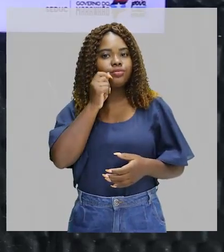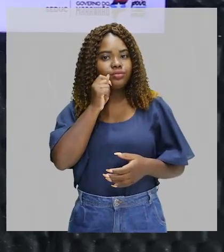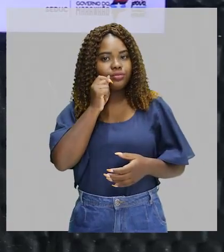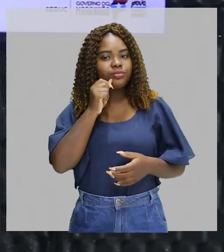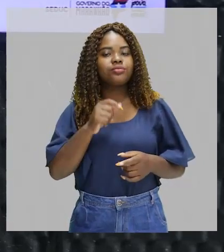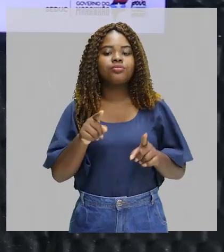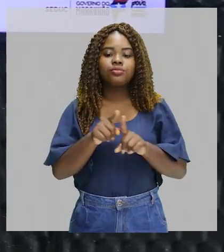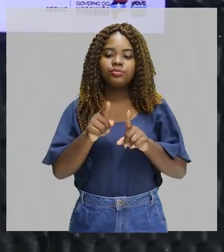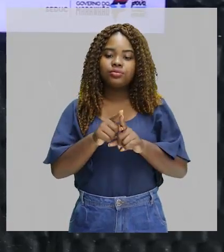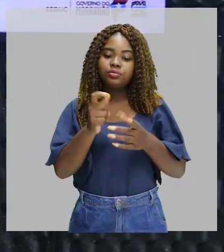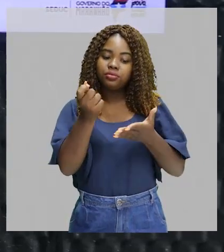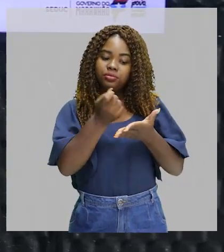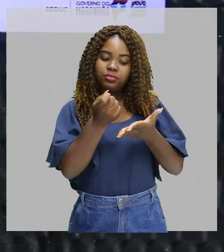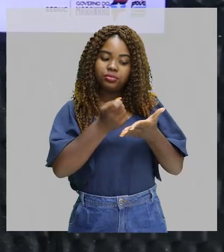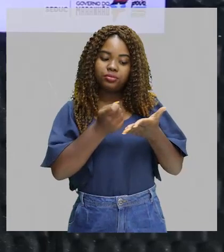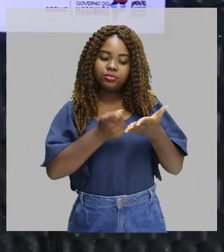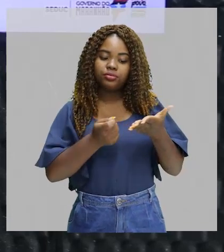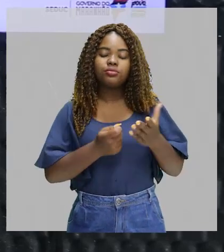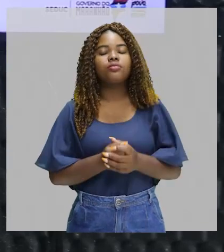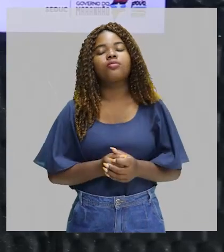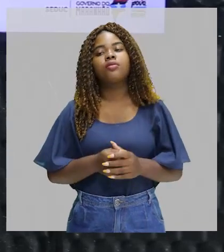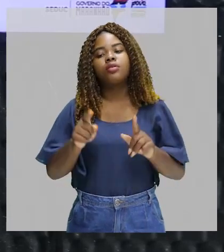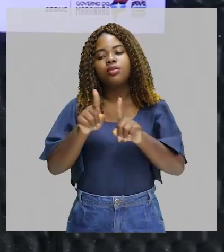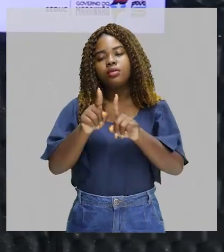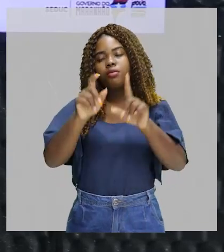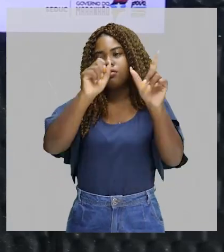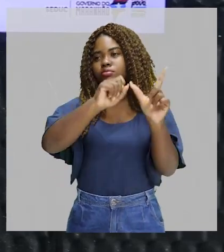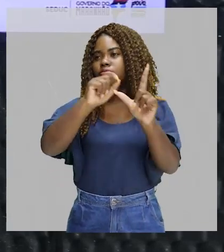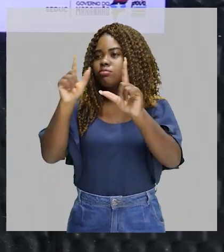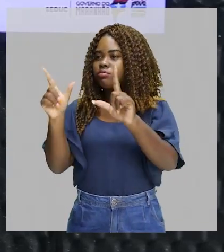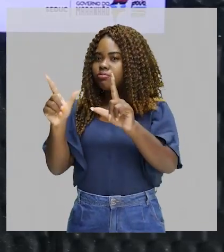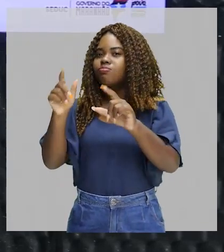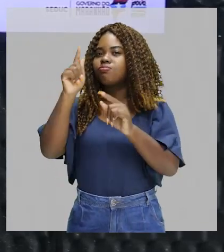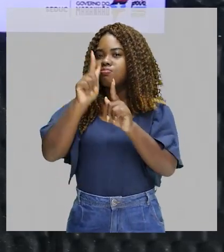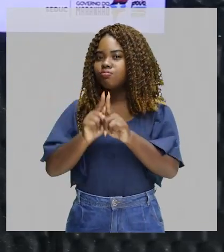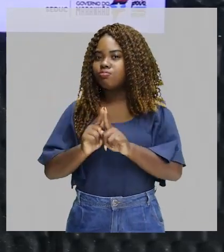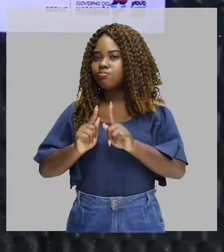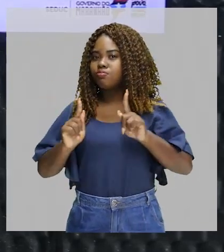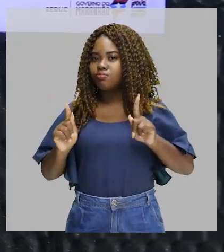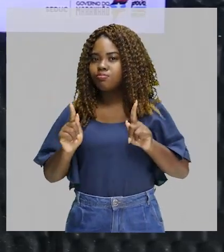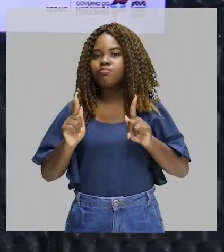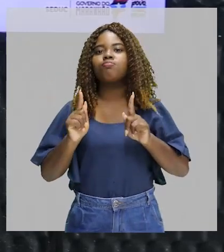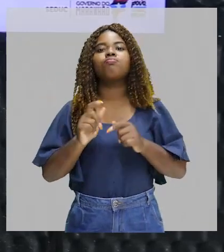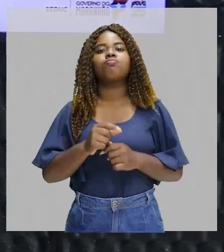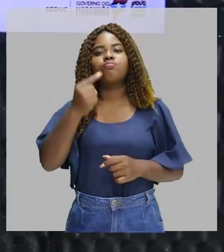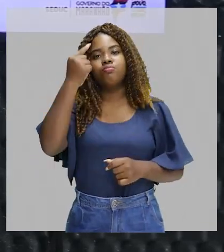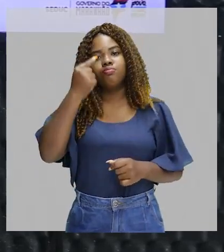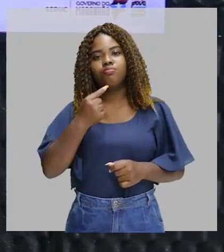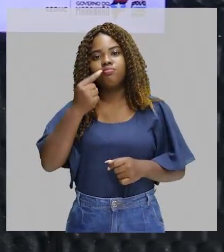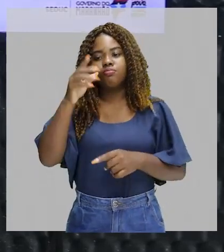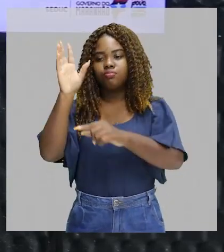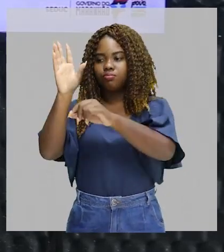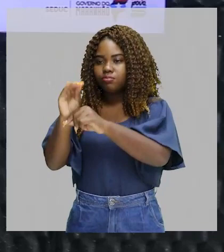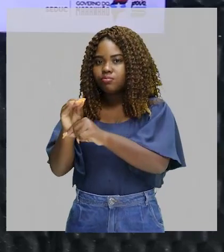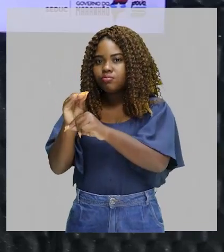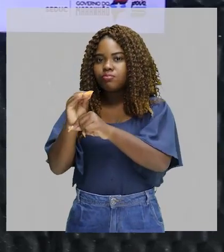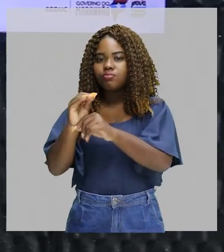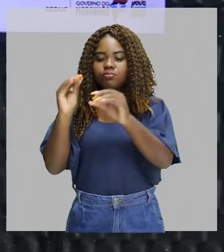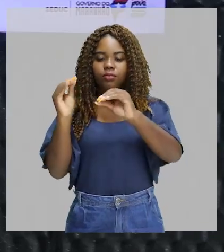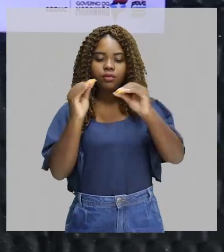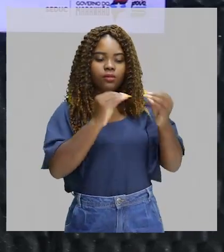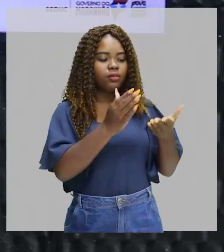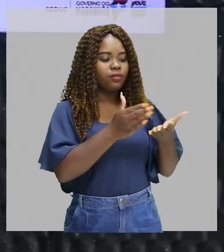aquela figura, aquela tabela que chamar a sua atenção, aquela questão, faça o print. Passe essas informações para o